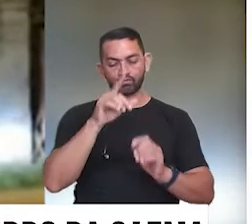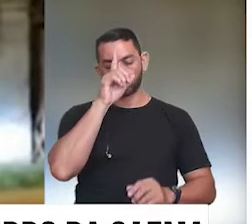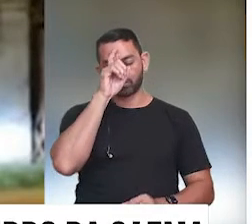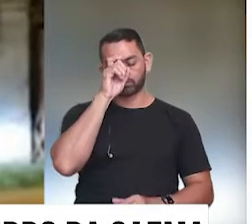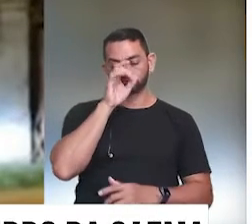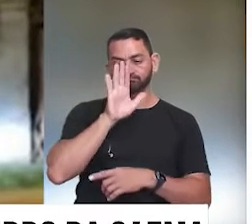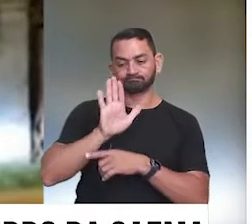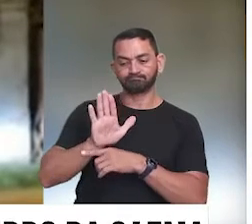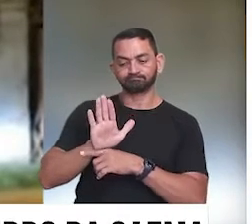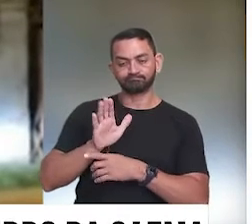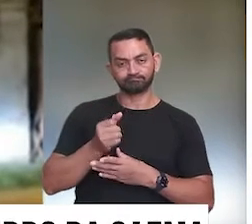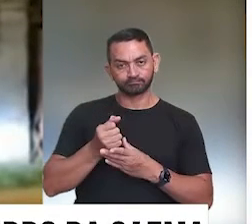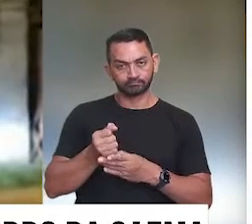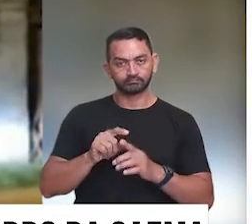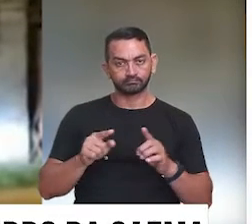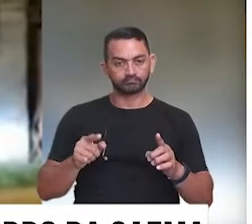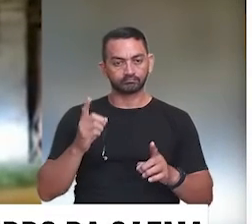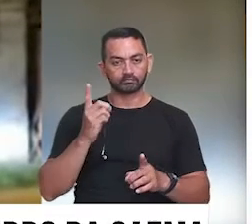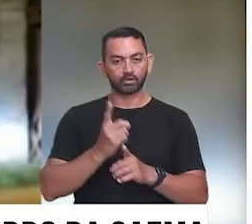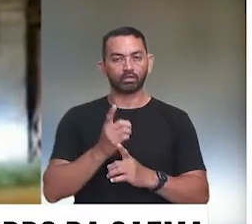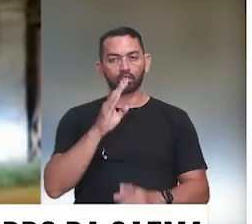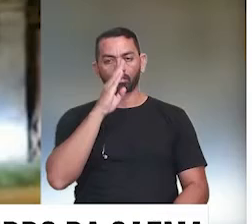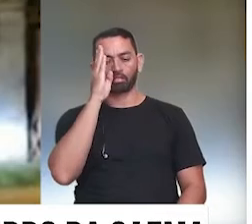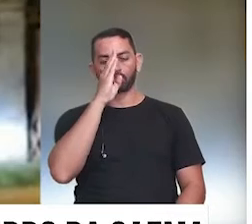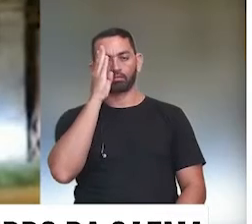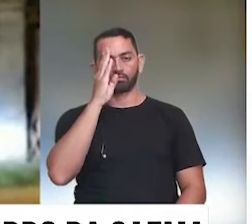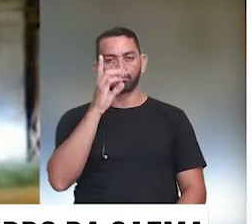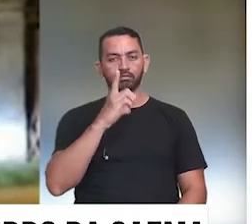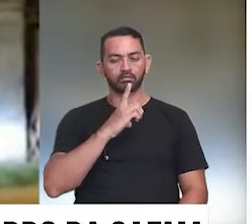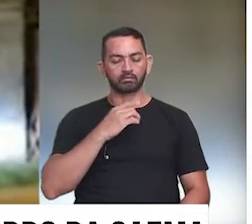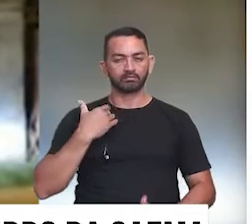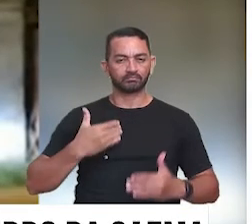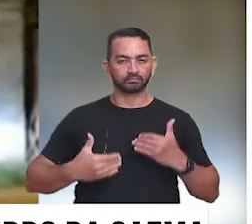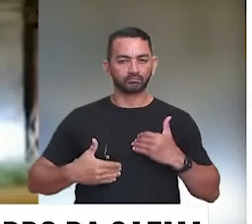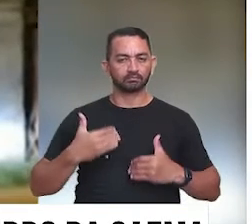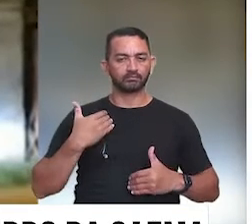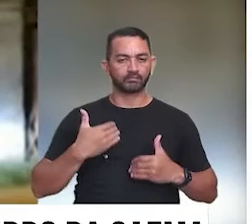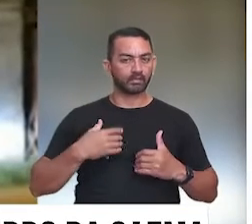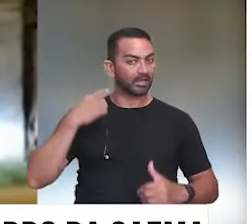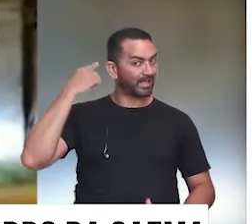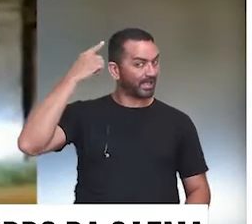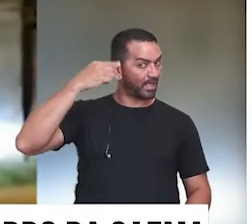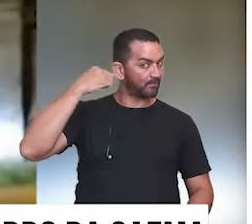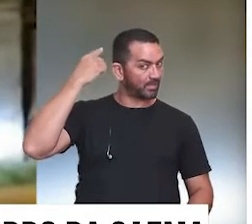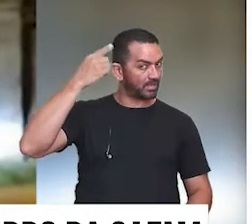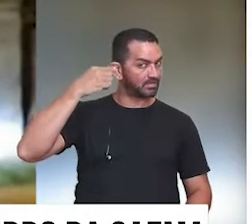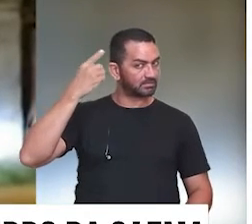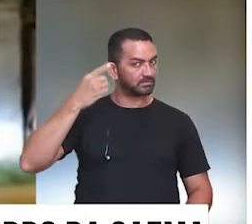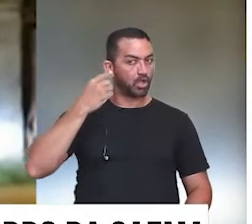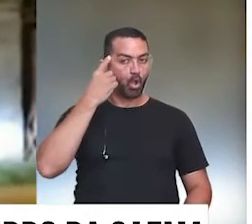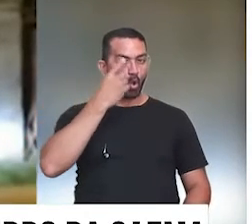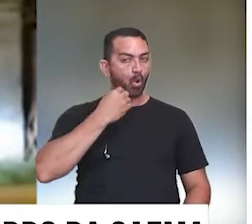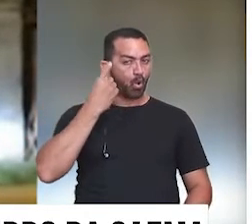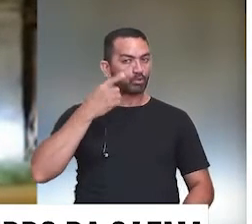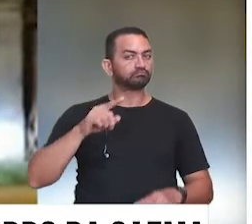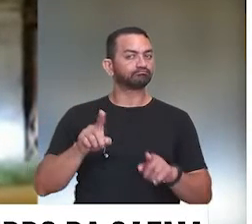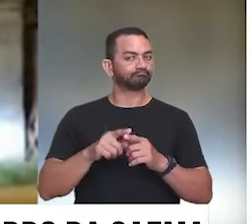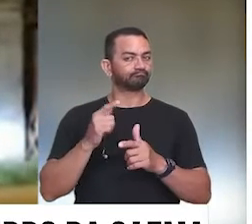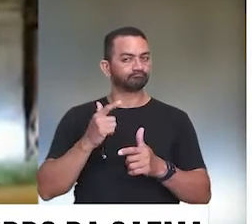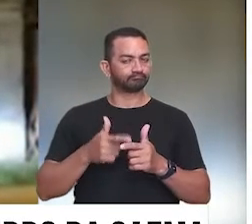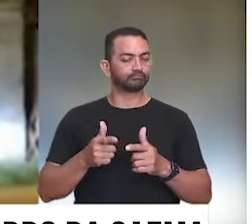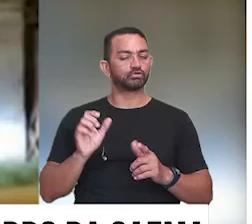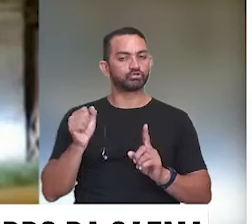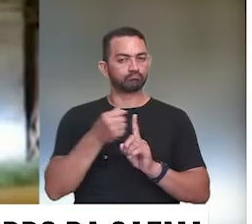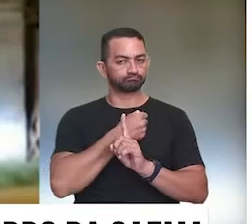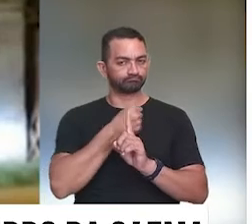hospital né fez toda a prestação de Socorro Ele foi encontrado desacordado ele tava com ferimentos na região da cabeça e do rosto